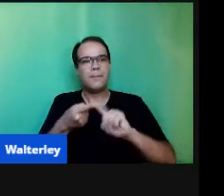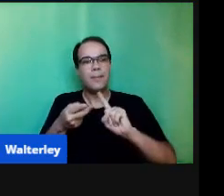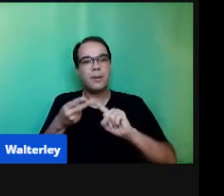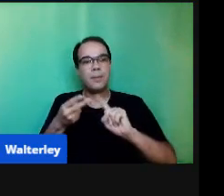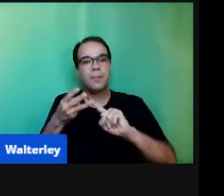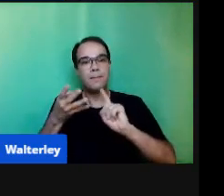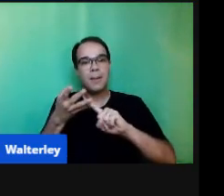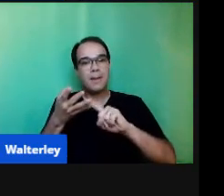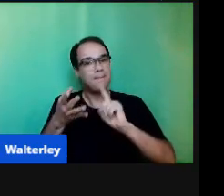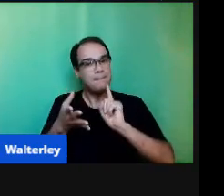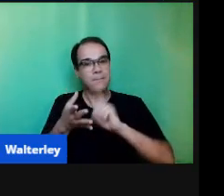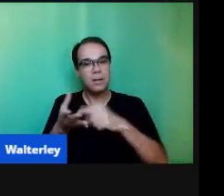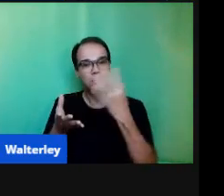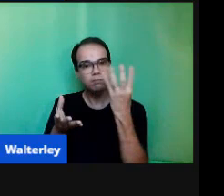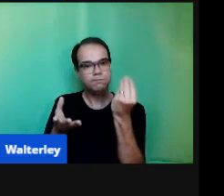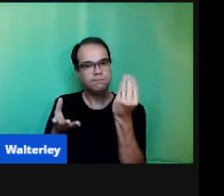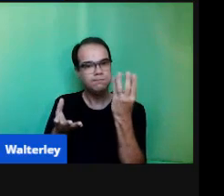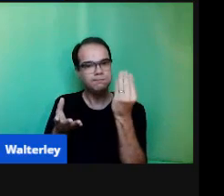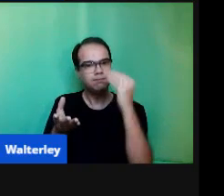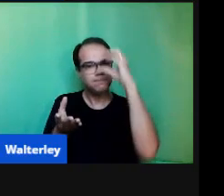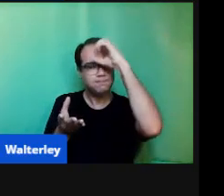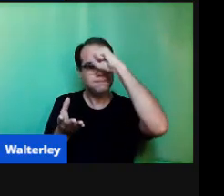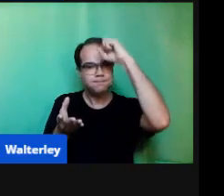falar um pouco desse conceito.